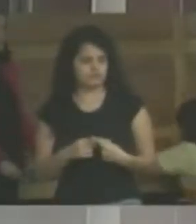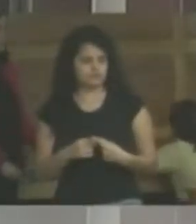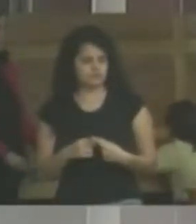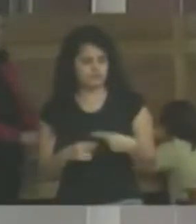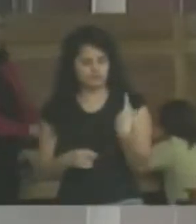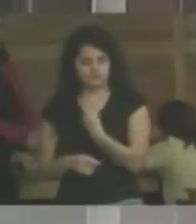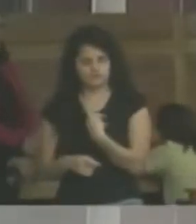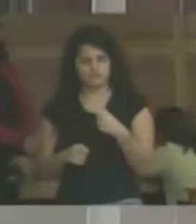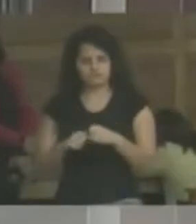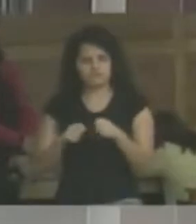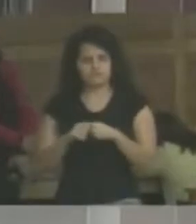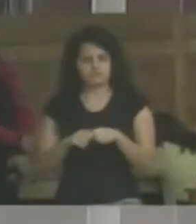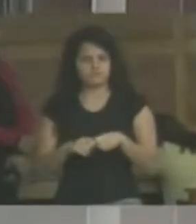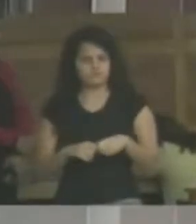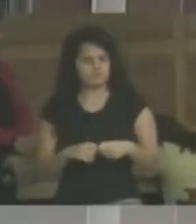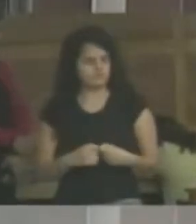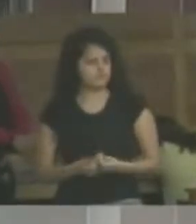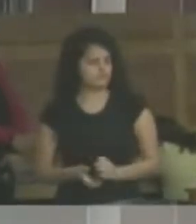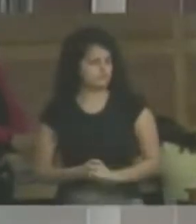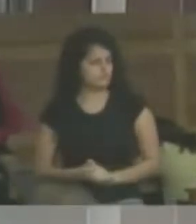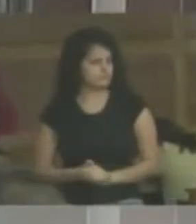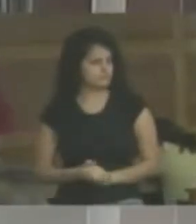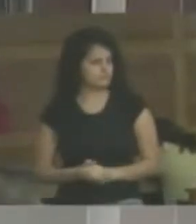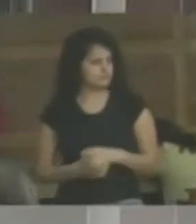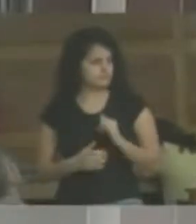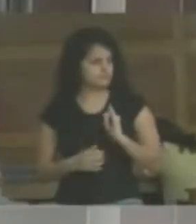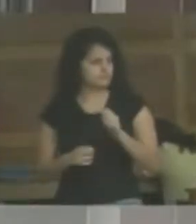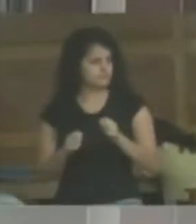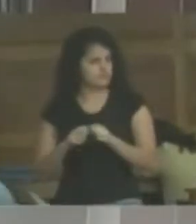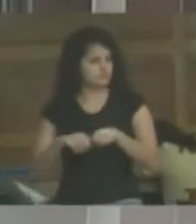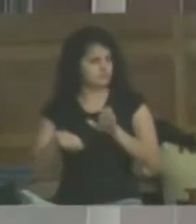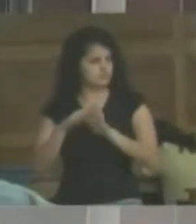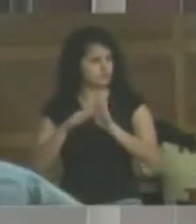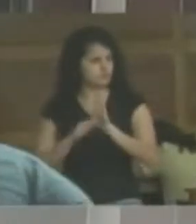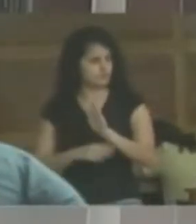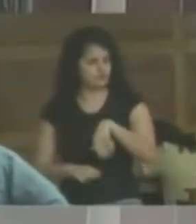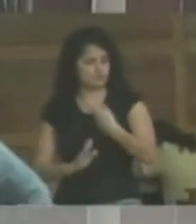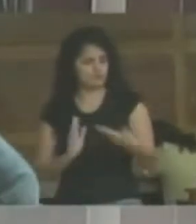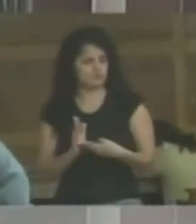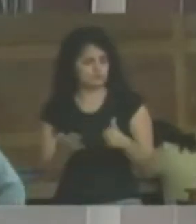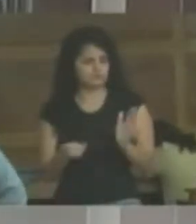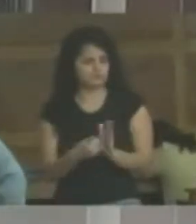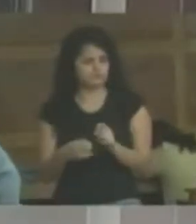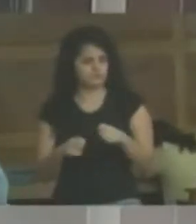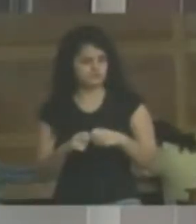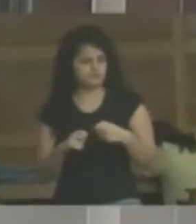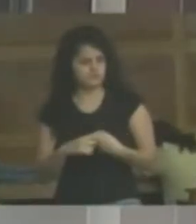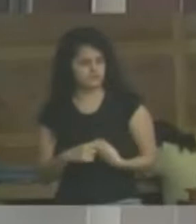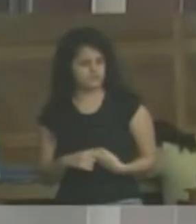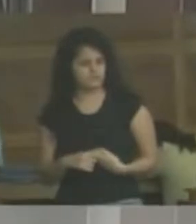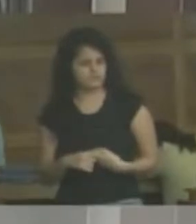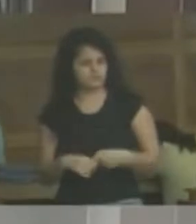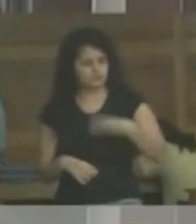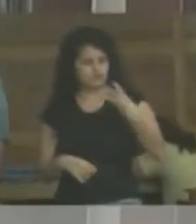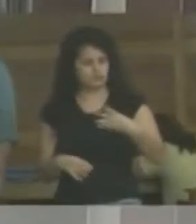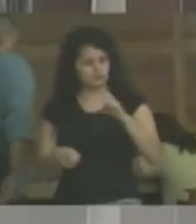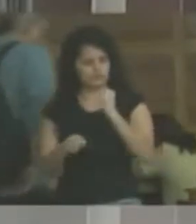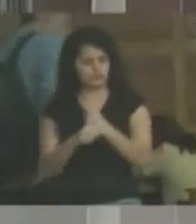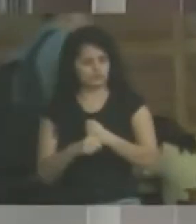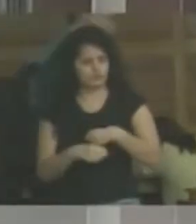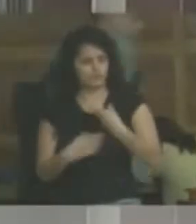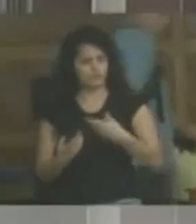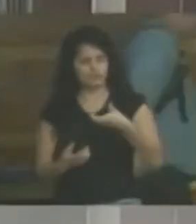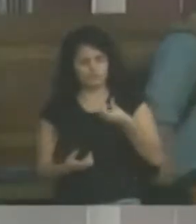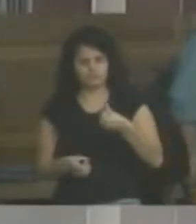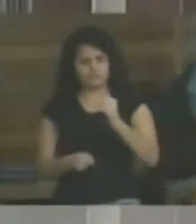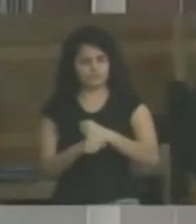uma análise, se fizer aí um catado de todas as emendas que foram feitas de uns 4 anos, ou